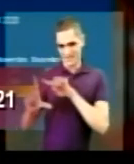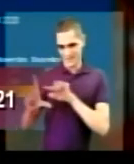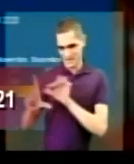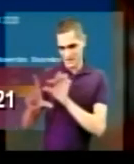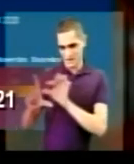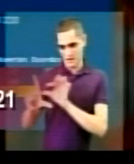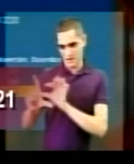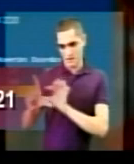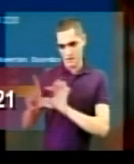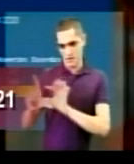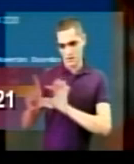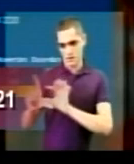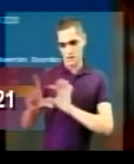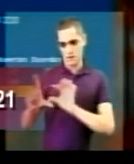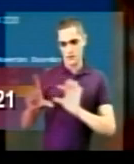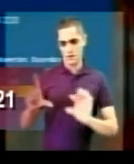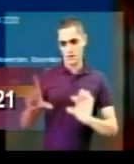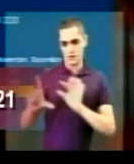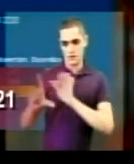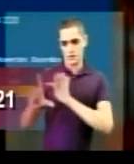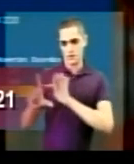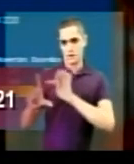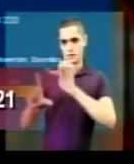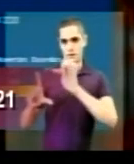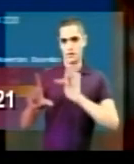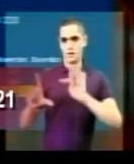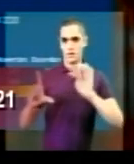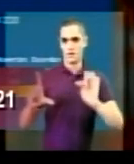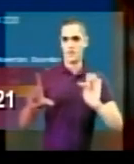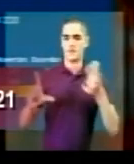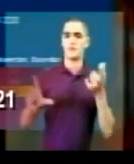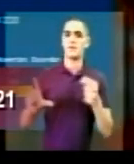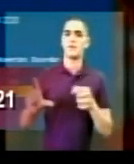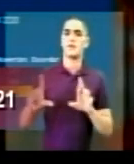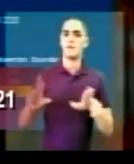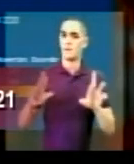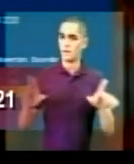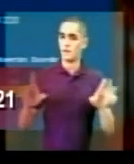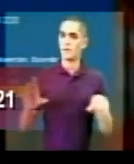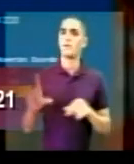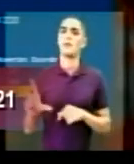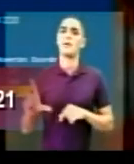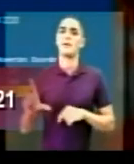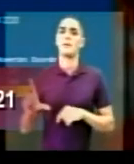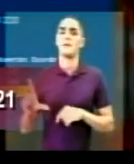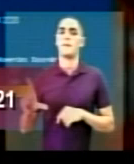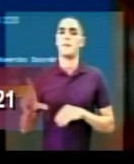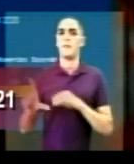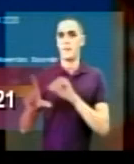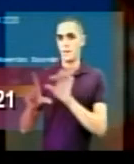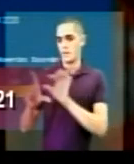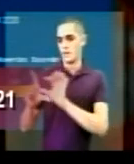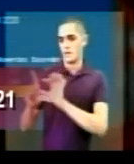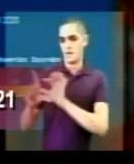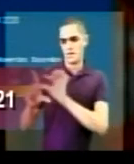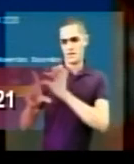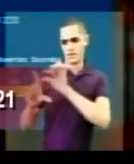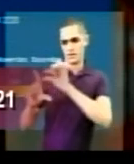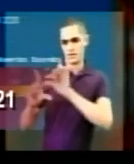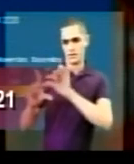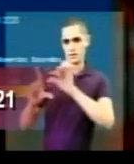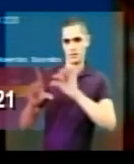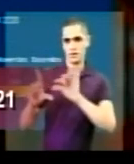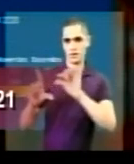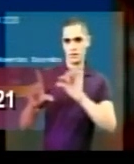e depois tem uma outra aí que é uma curva para cima dessa média. Essa parte mais rosada, amarela, ela é uma média